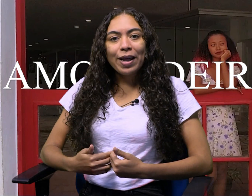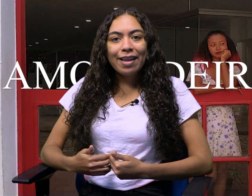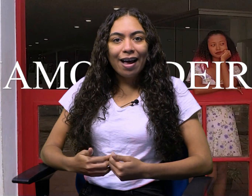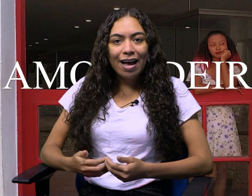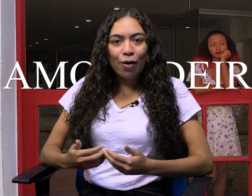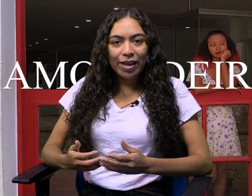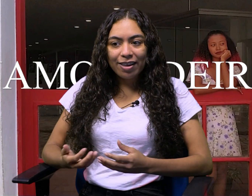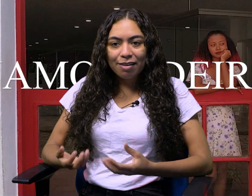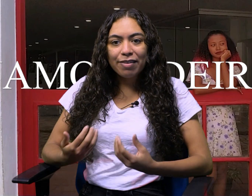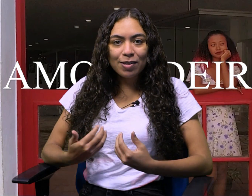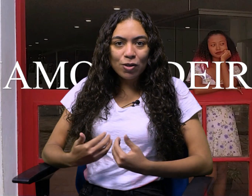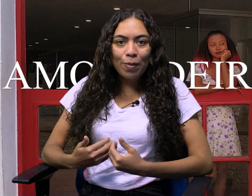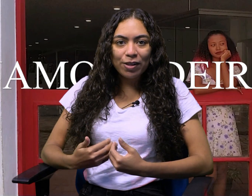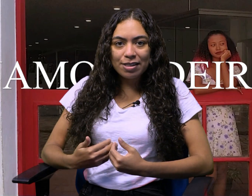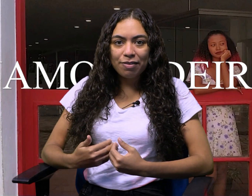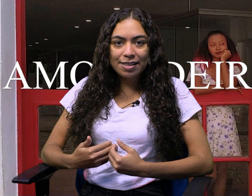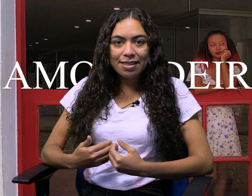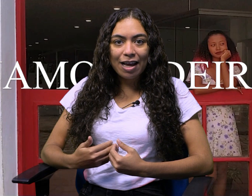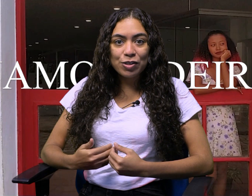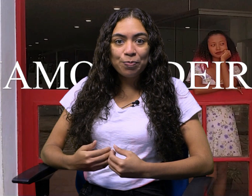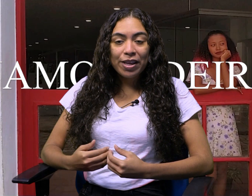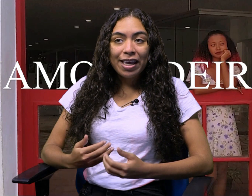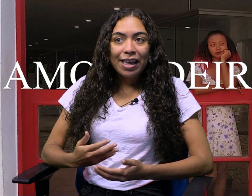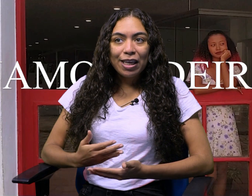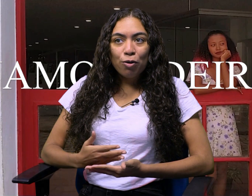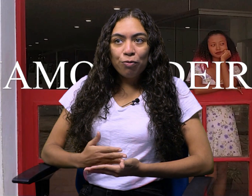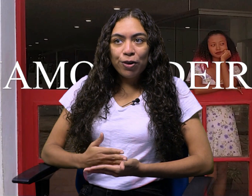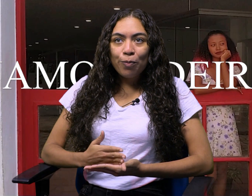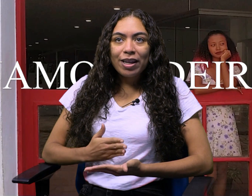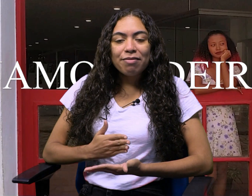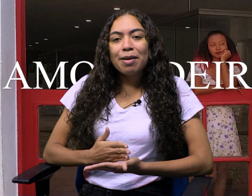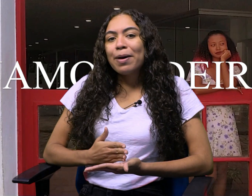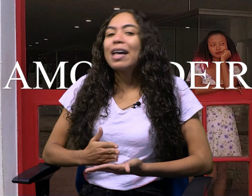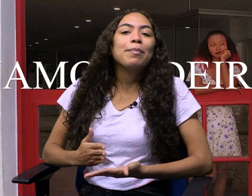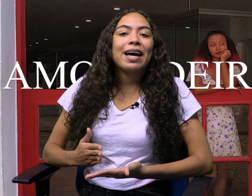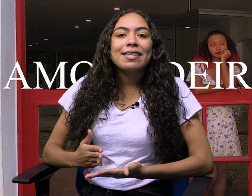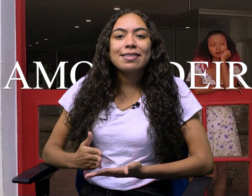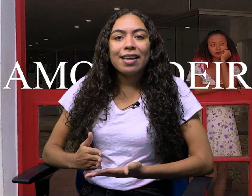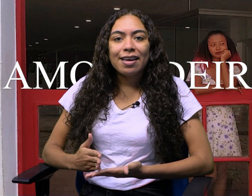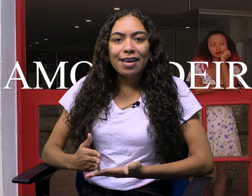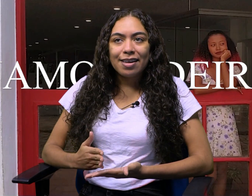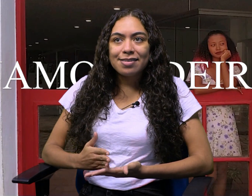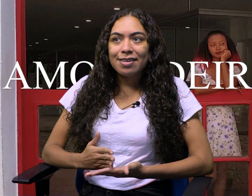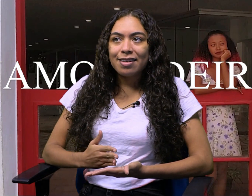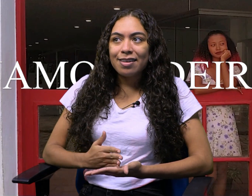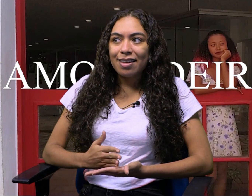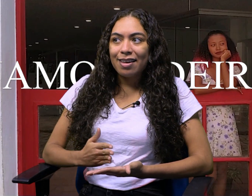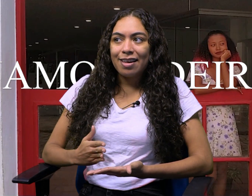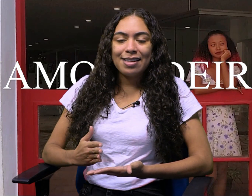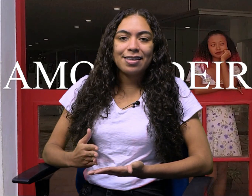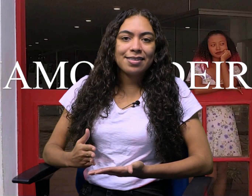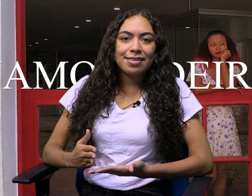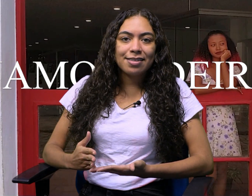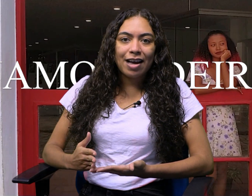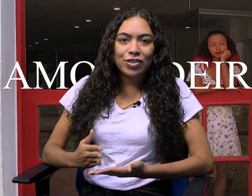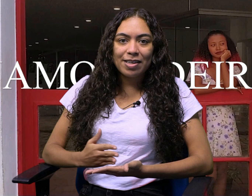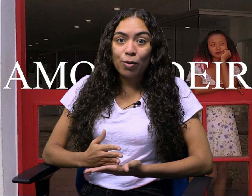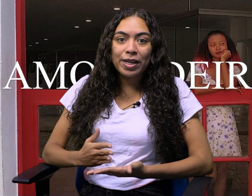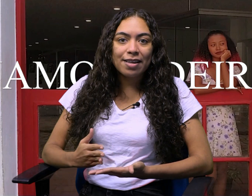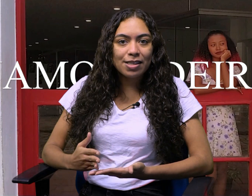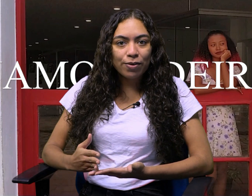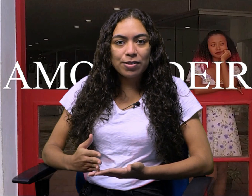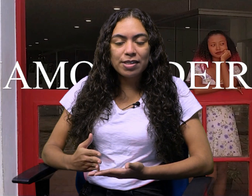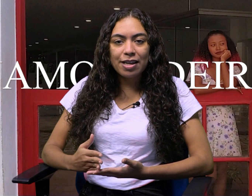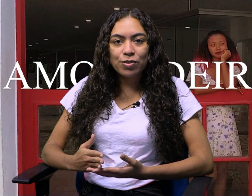nos completar, alguém que venha somar a nossa felicidade. E o filme, ele vem para quebrar essa necessidade,